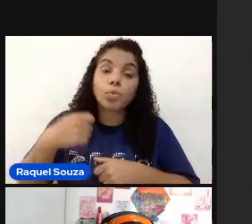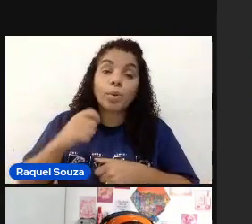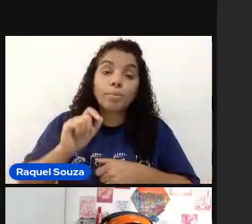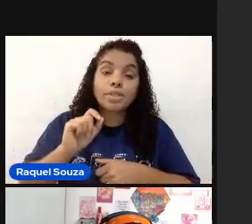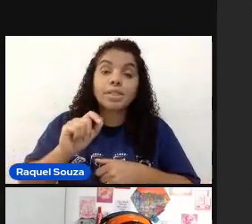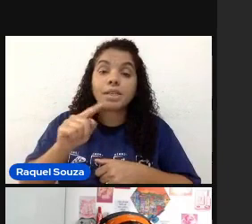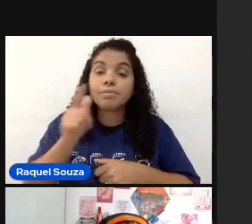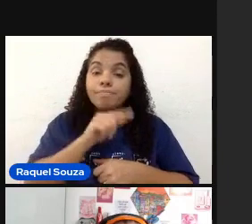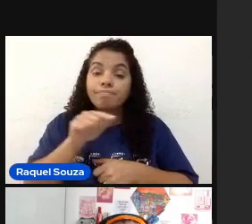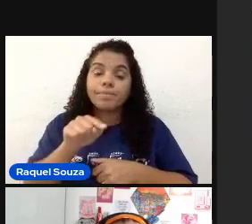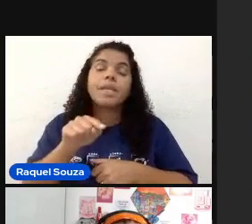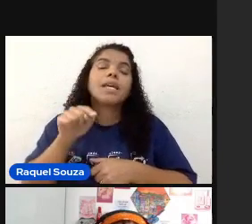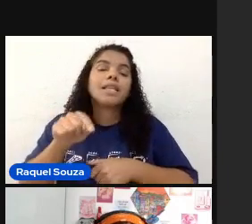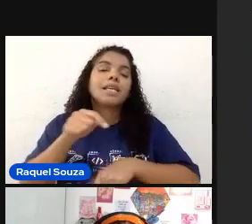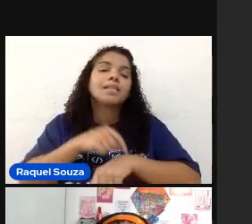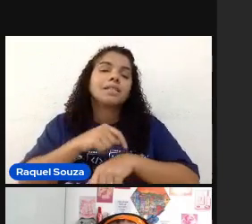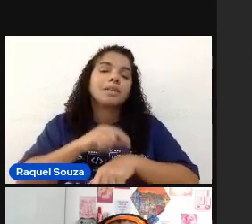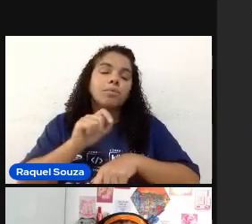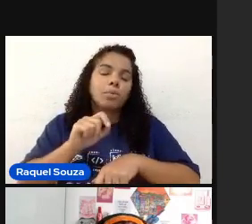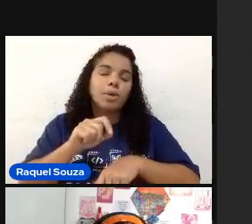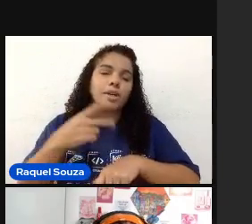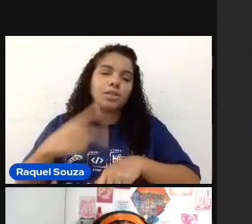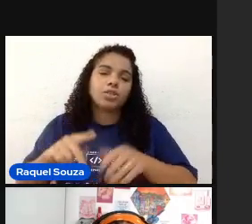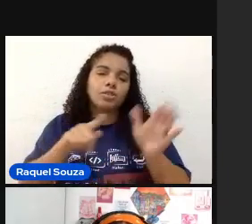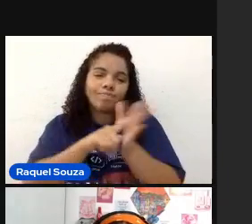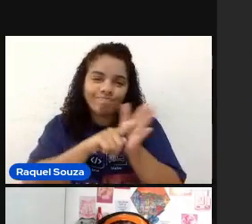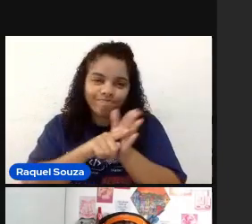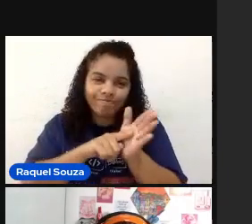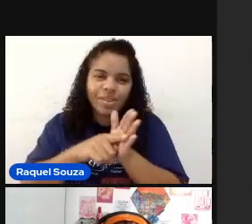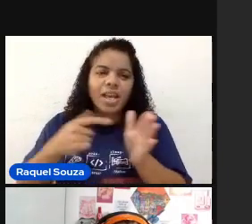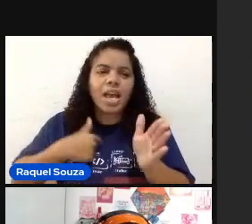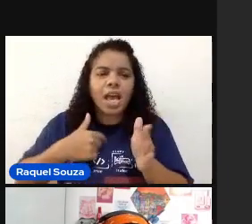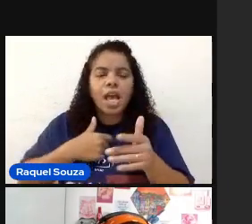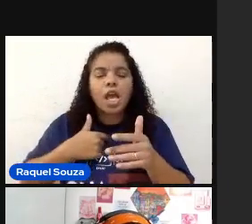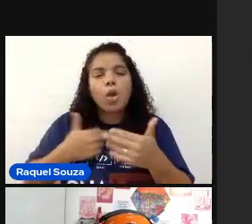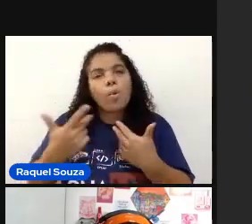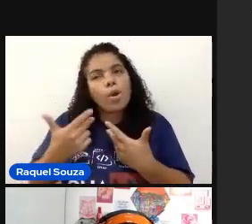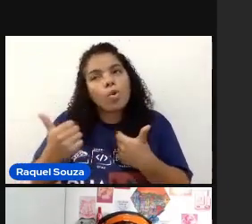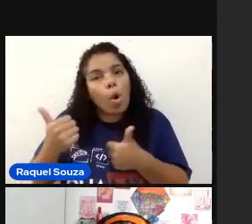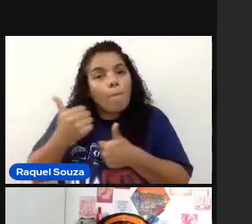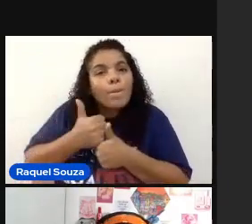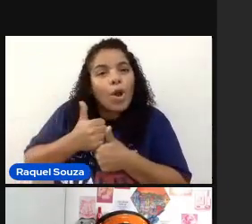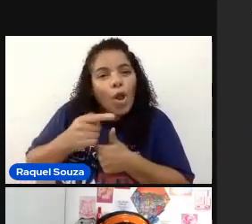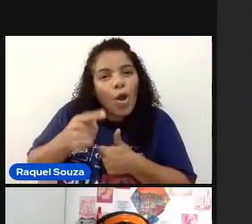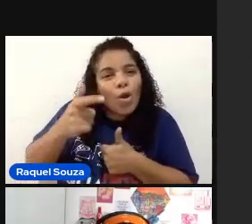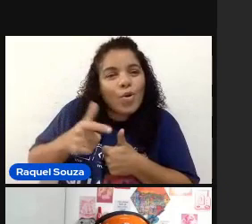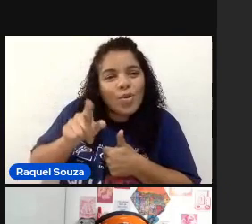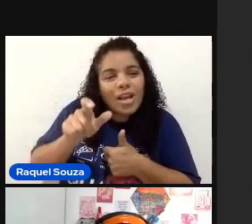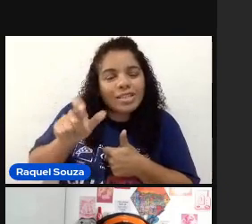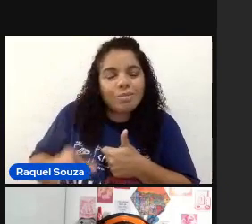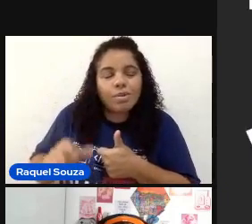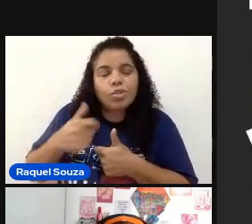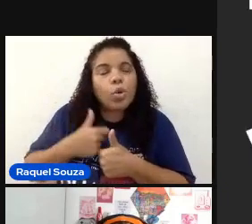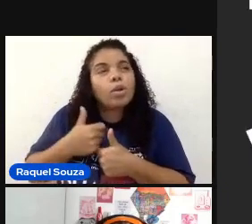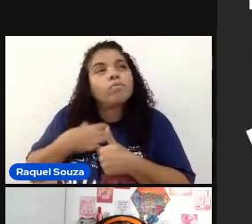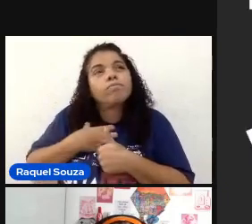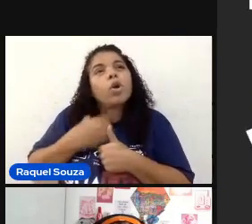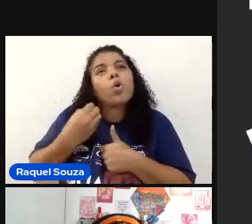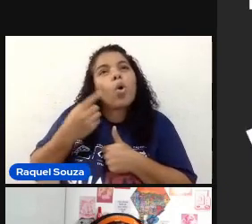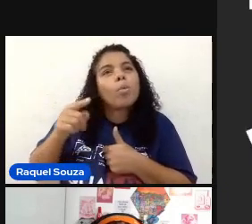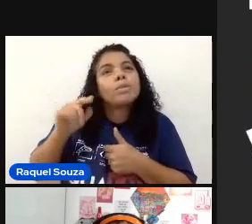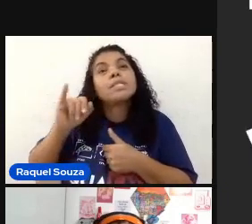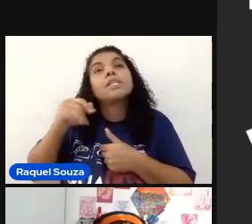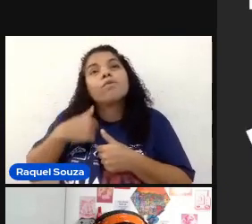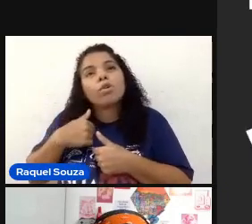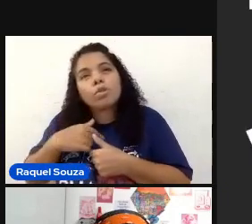isso? Então, é nesse momento aqui de investigação, eu me coloco meio que no lugar dessa pessoa. E aí, por isso que na sequência a gente começa a